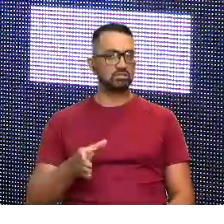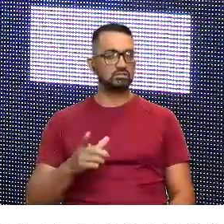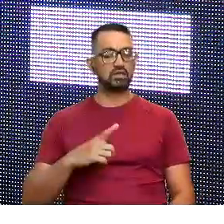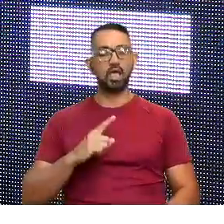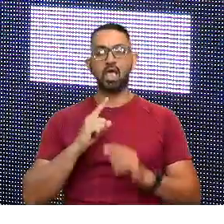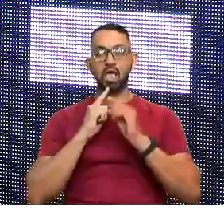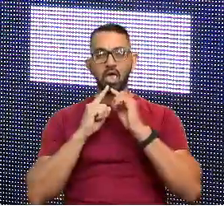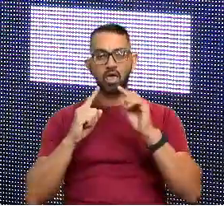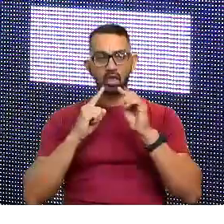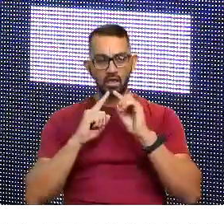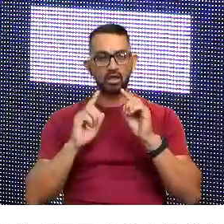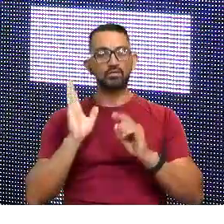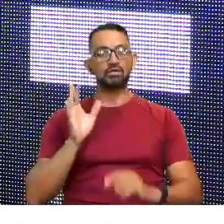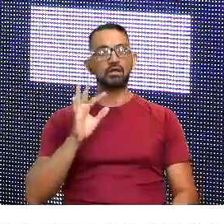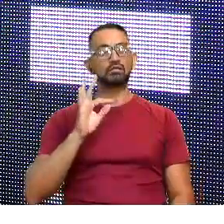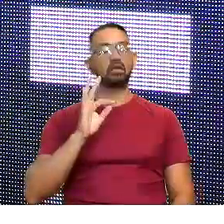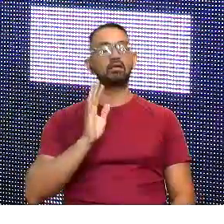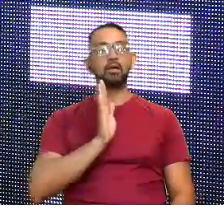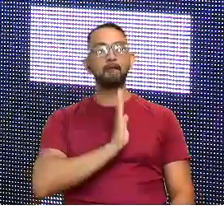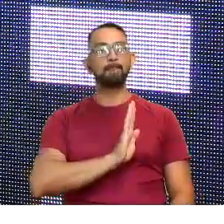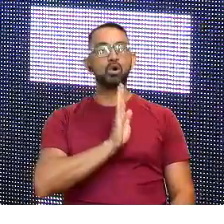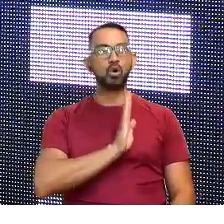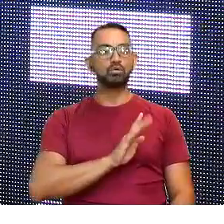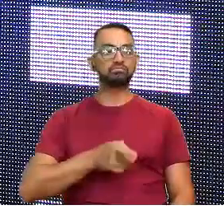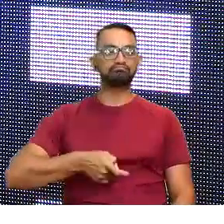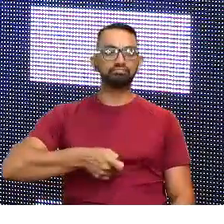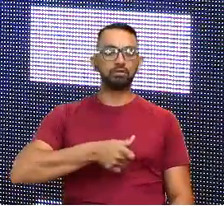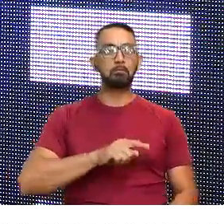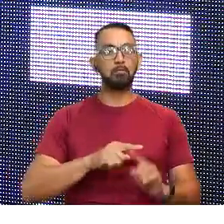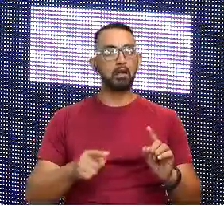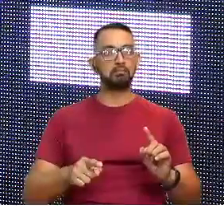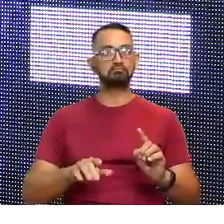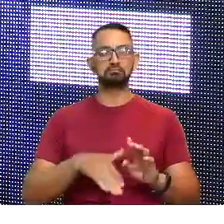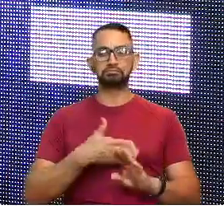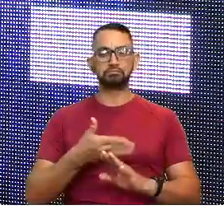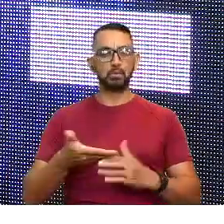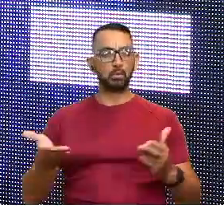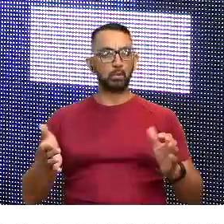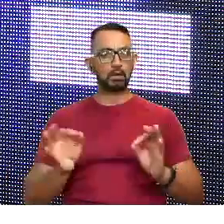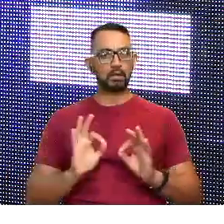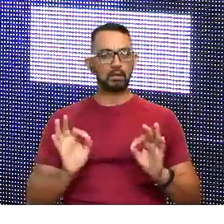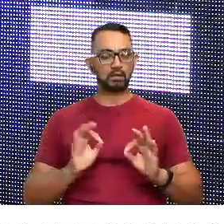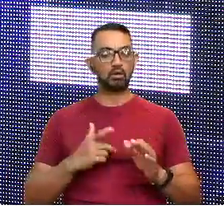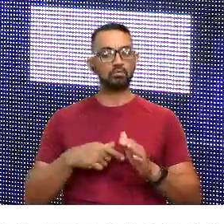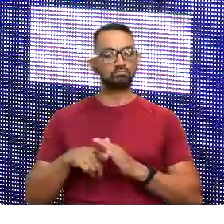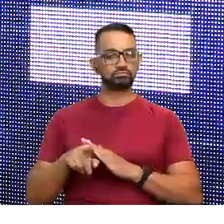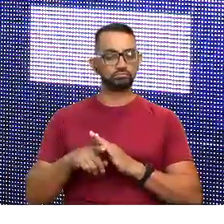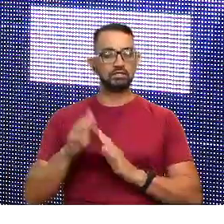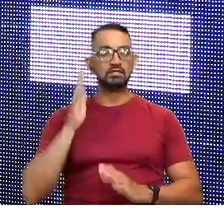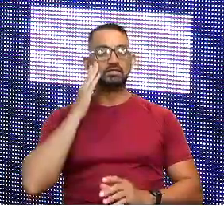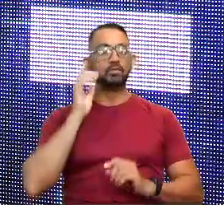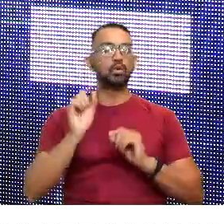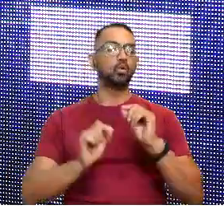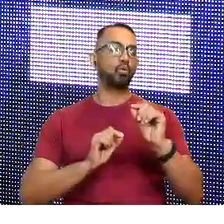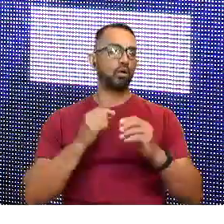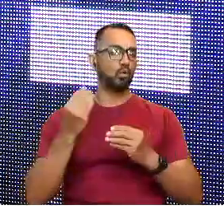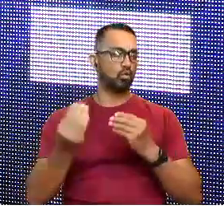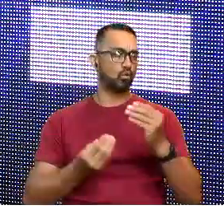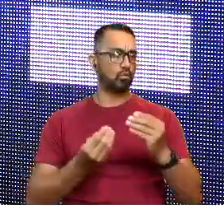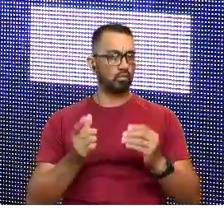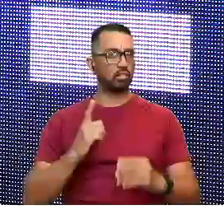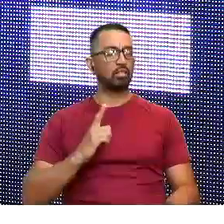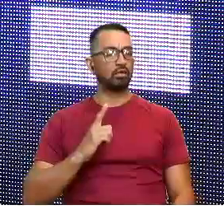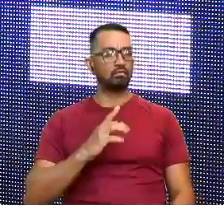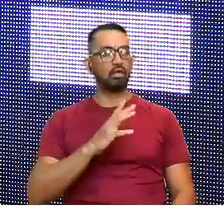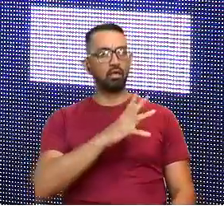atrasados eles reclamam que recebem o Bolsa auxílio mas há um tempo não tem recebido a gente foi apurar essa história para saber